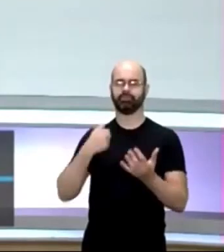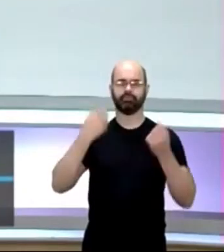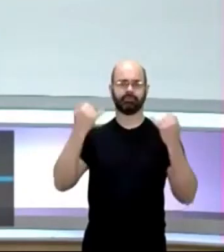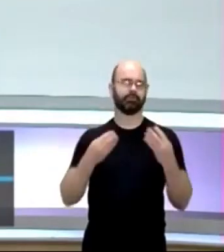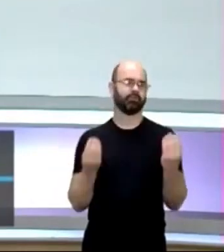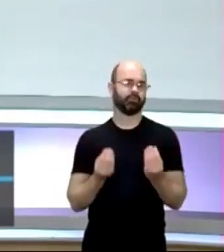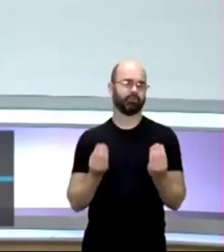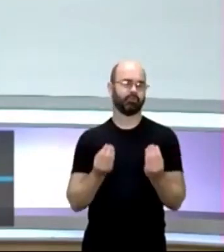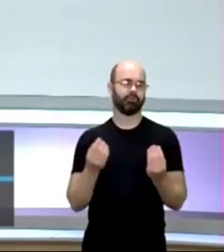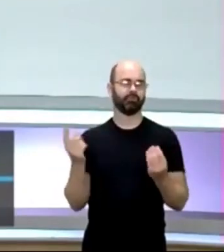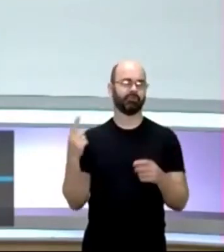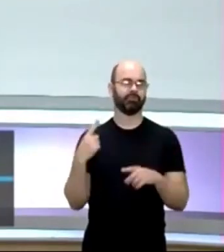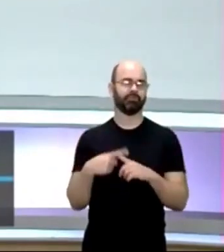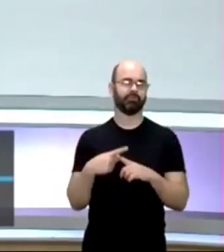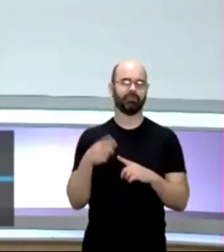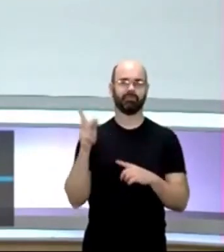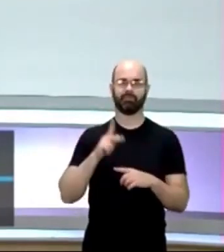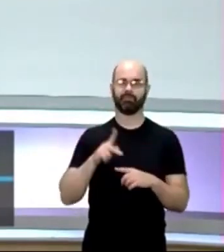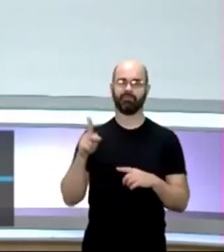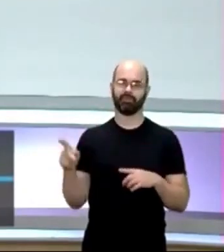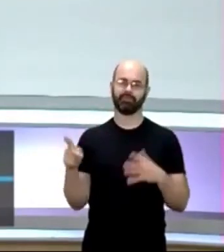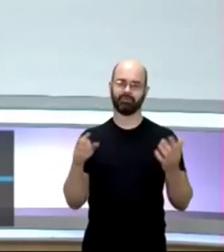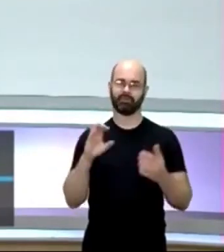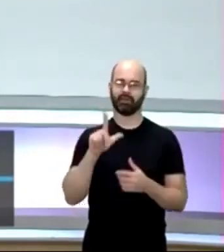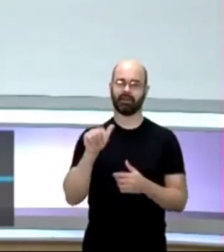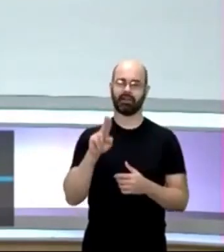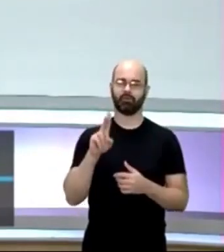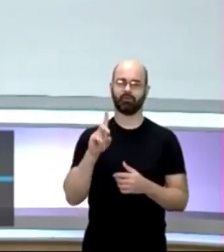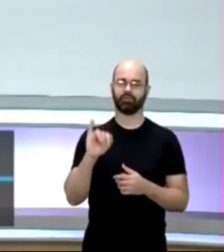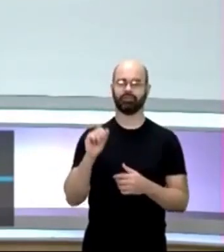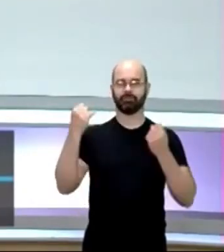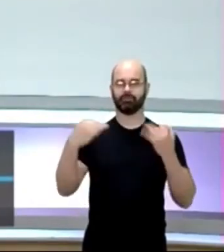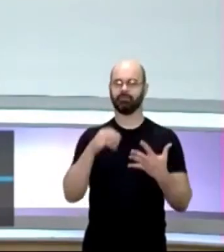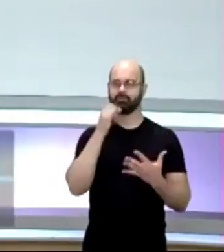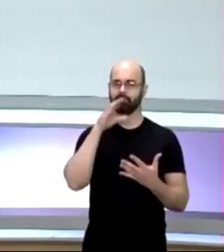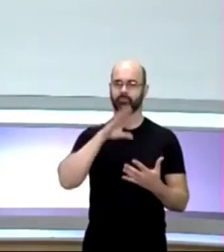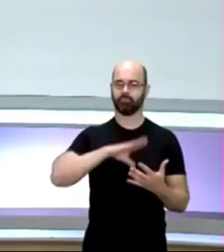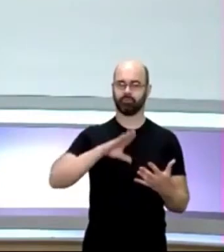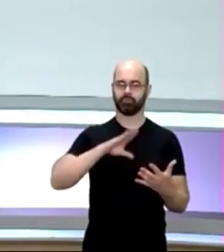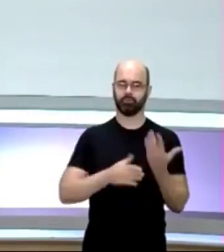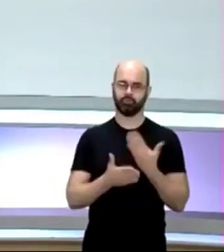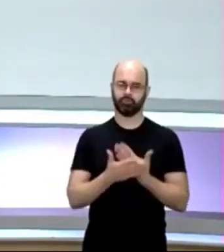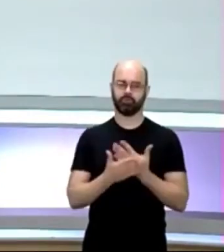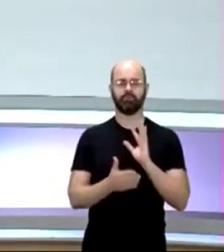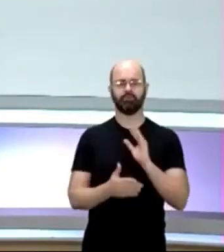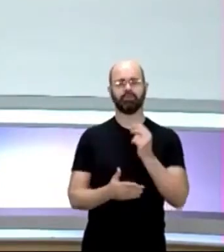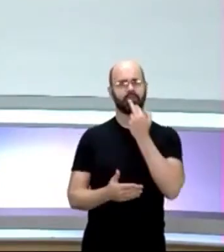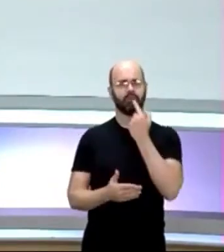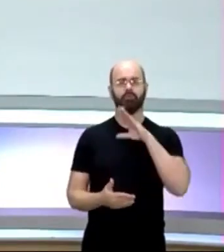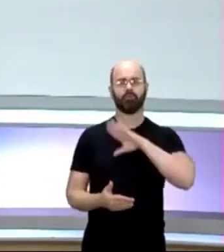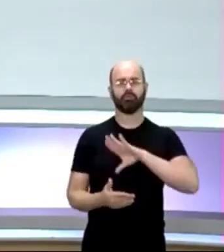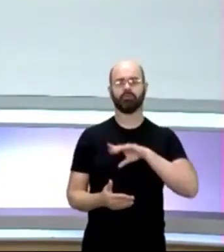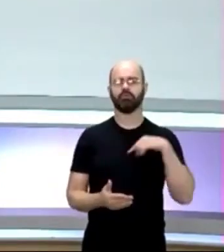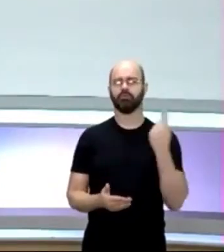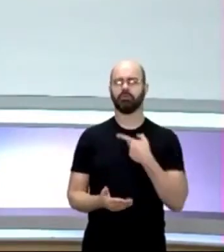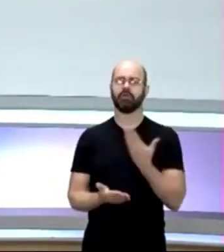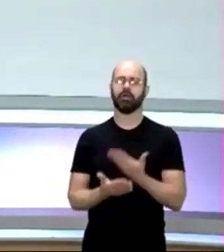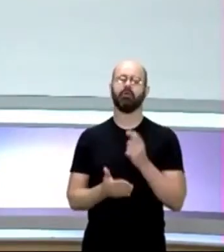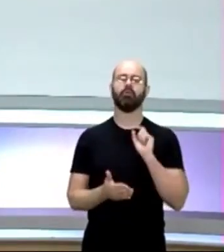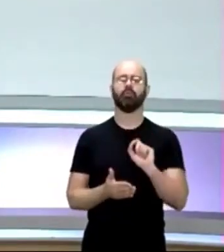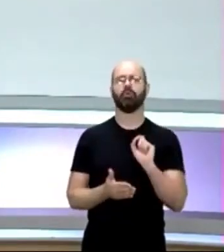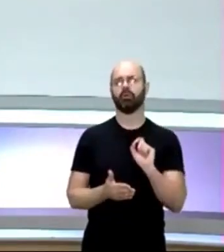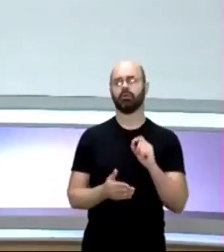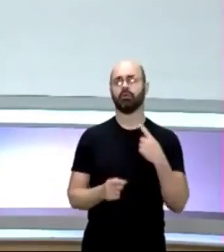aprofundar bastante, porque nós, quando temos aula de língua portuguesa, nós temos que pensar assim, qual língua portuguesa estamos tendo aula? Porque existem